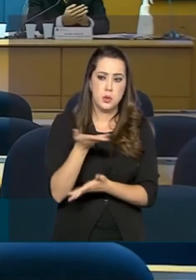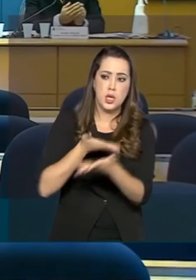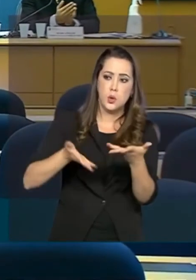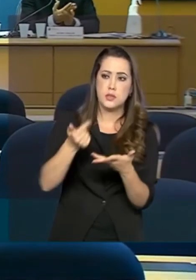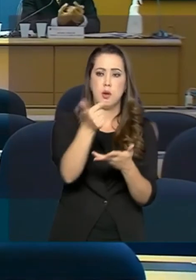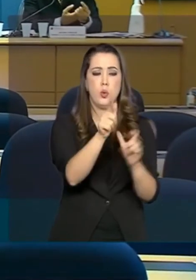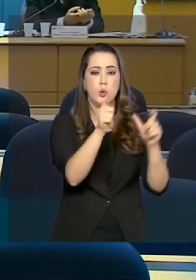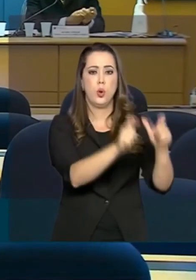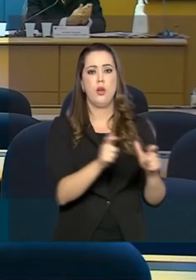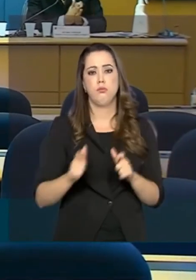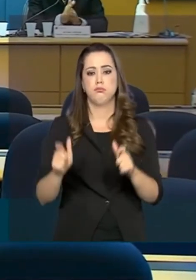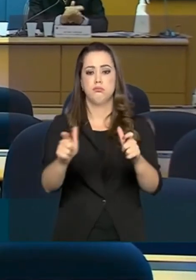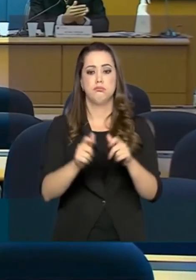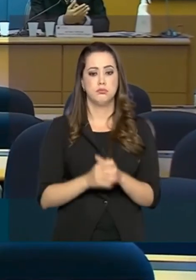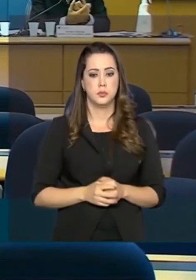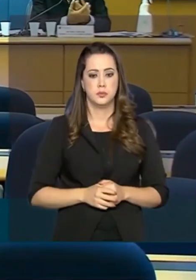outro laboratório?